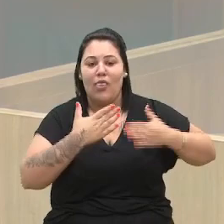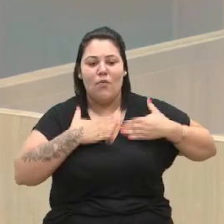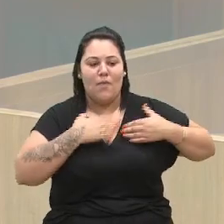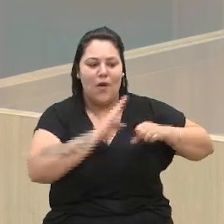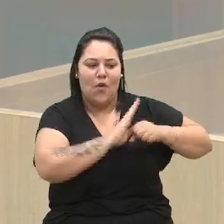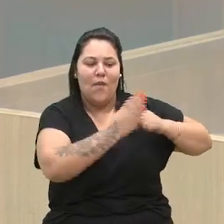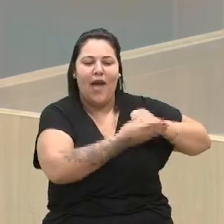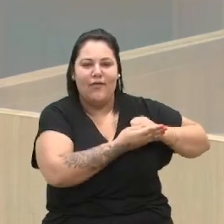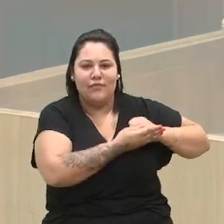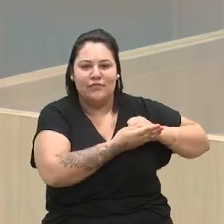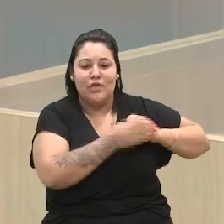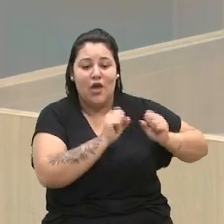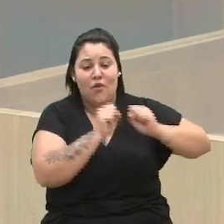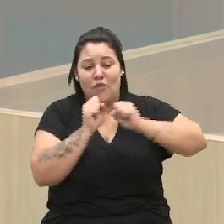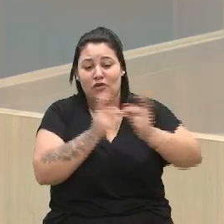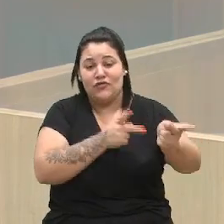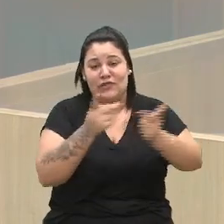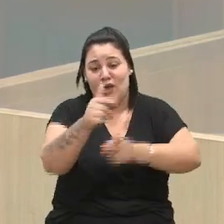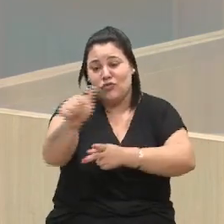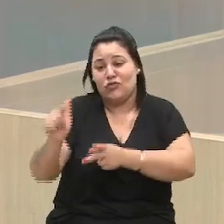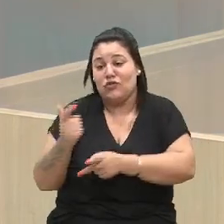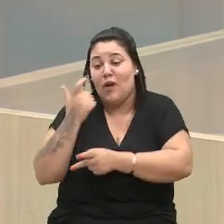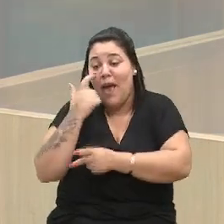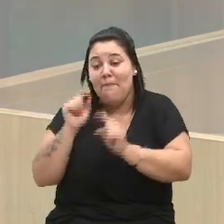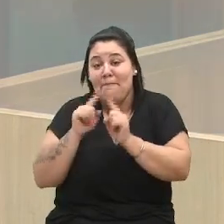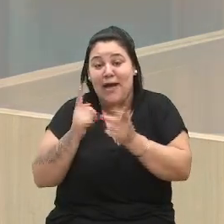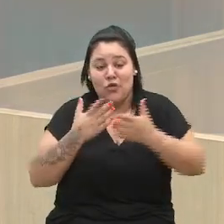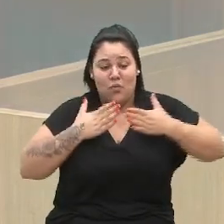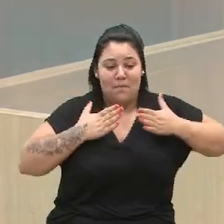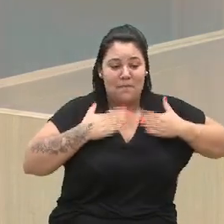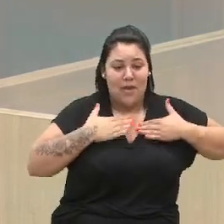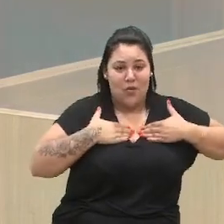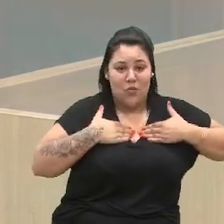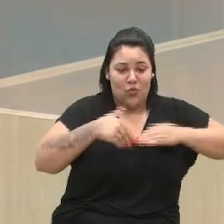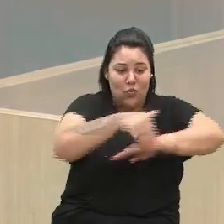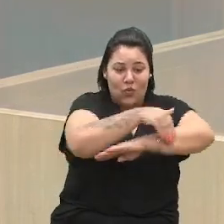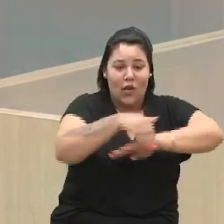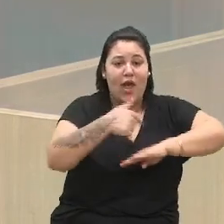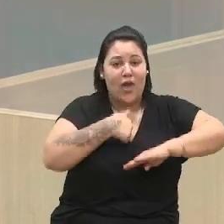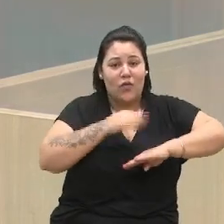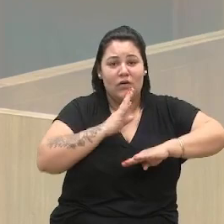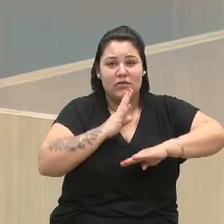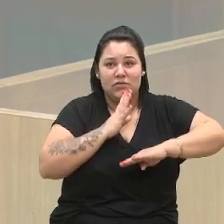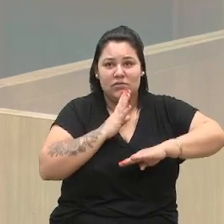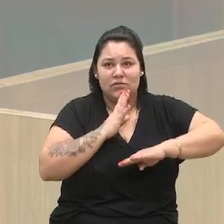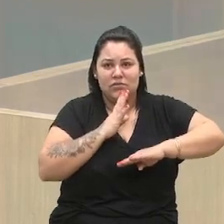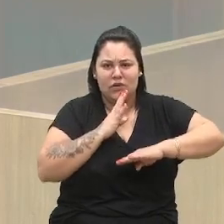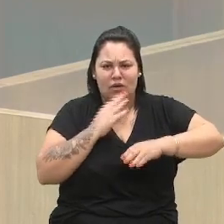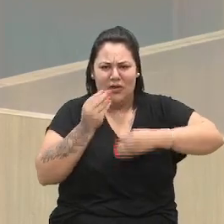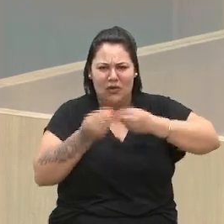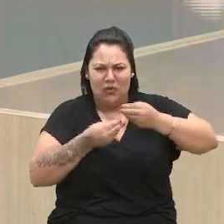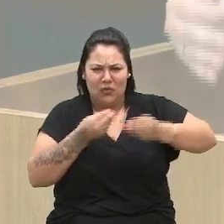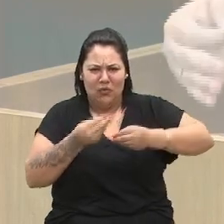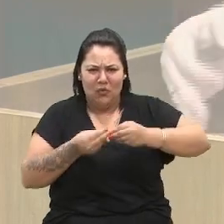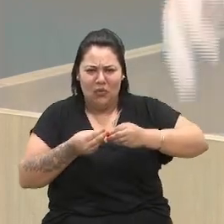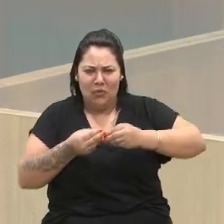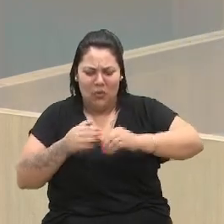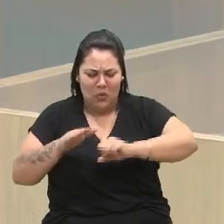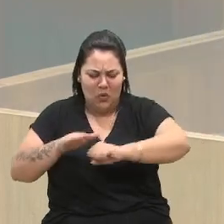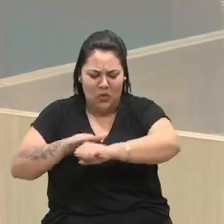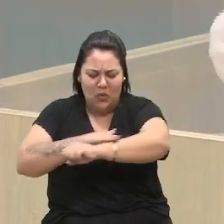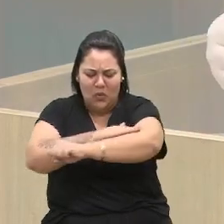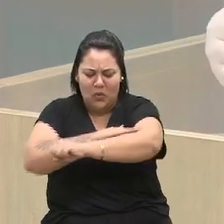para olhar. Mas ali eu conheço. E ela está ali dentro. Como é que nós vamos recapar? A principal, ela